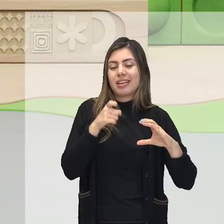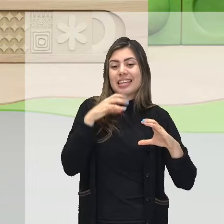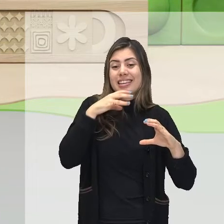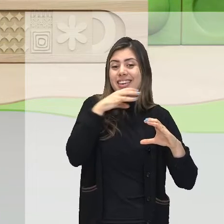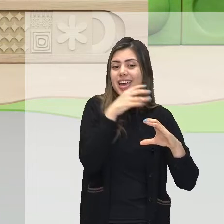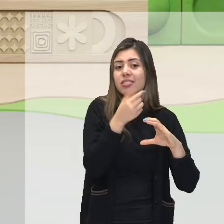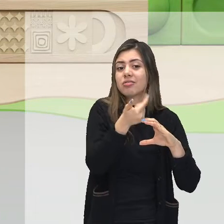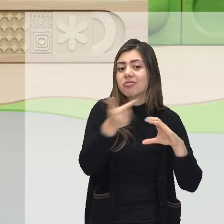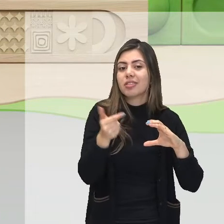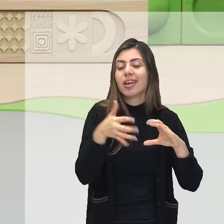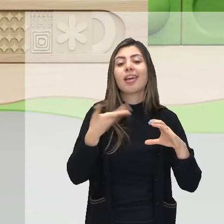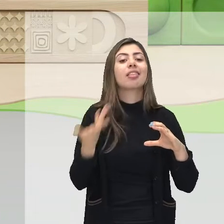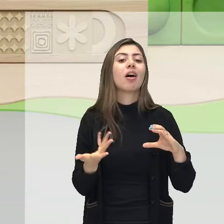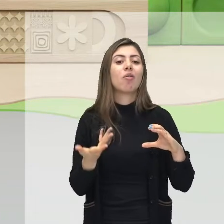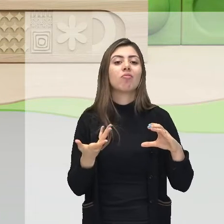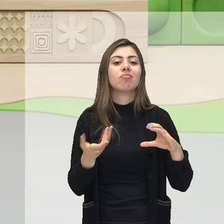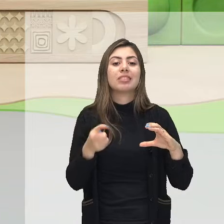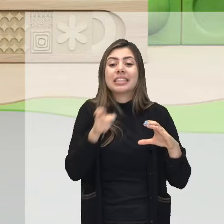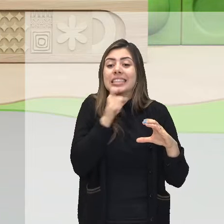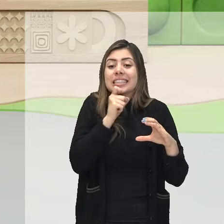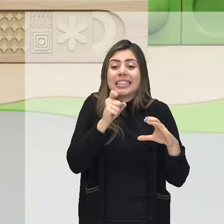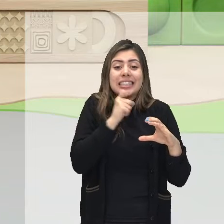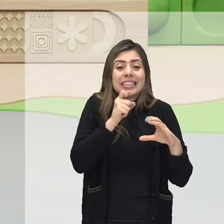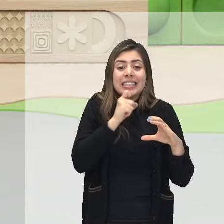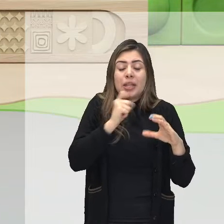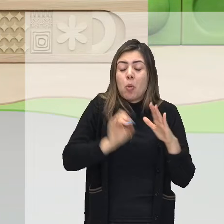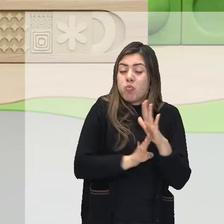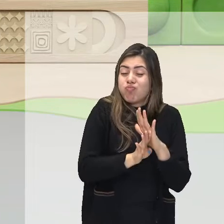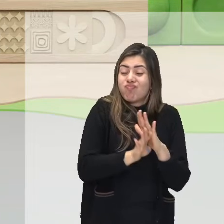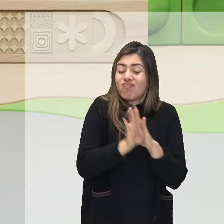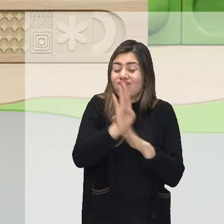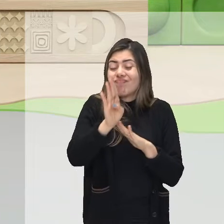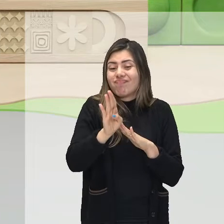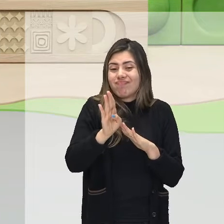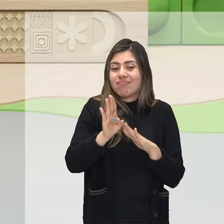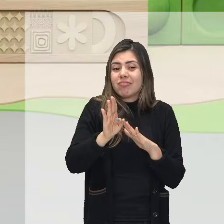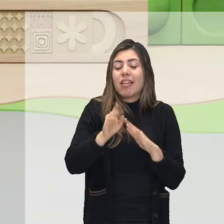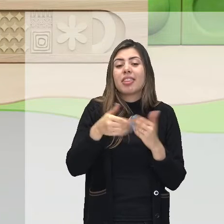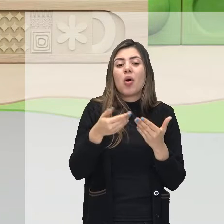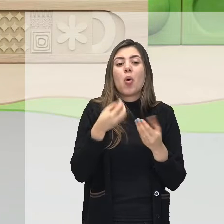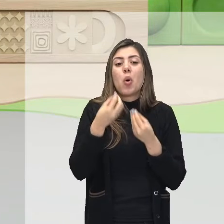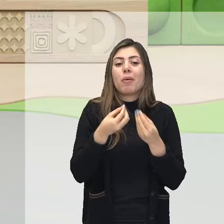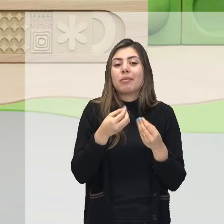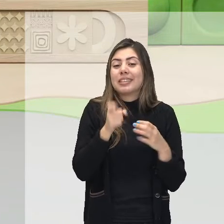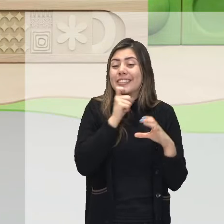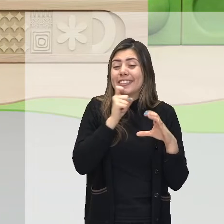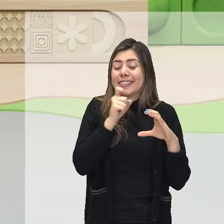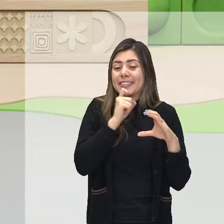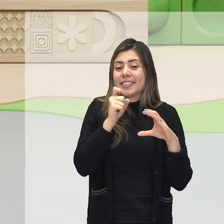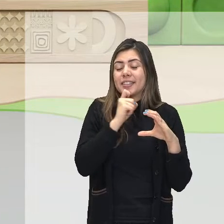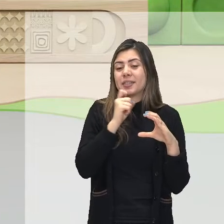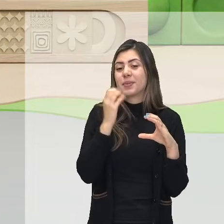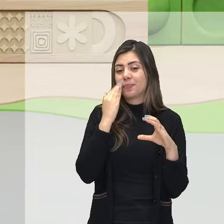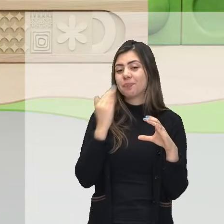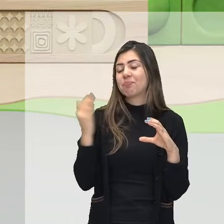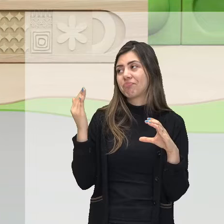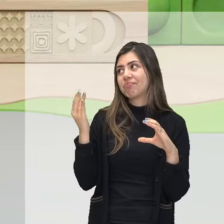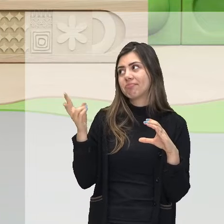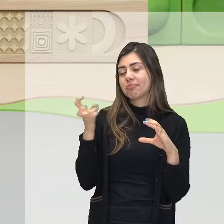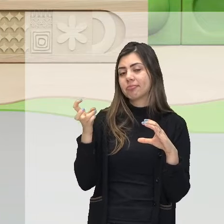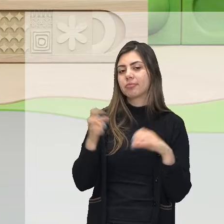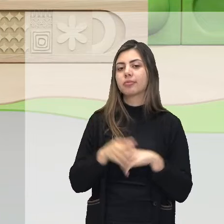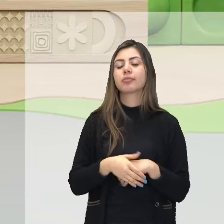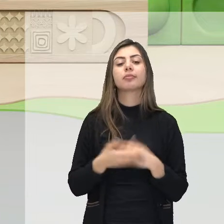nossa Terra o nosso planeta ia ter temperaturas muito baixas, como a gente pode observar aí no esquema.